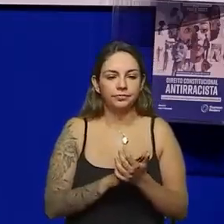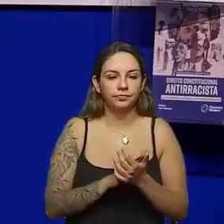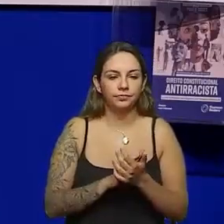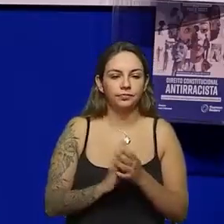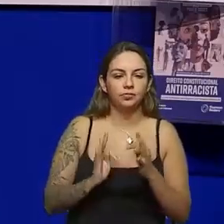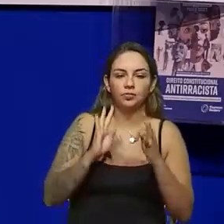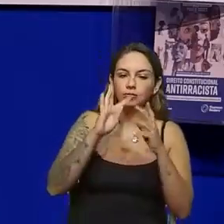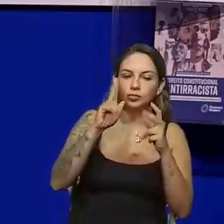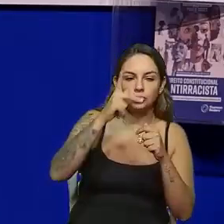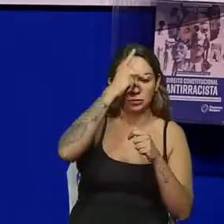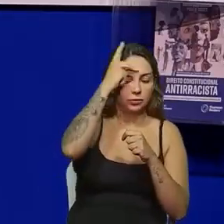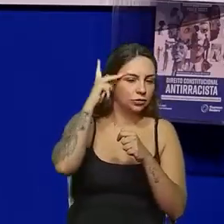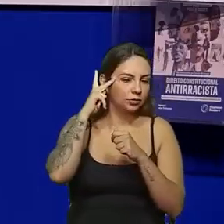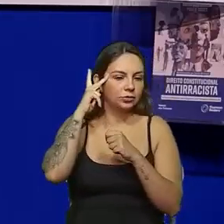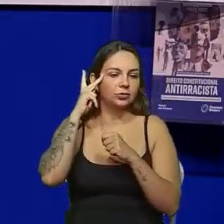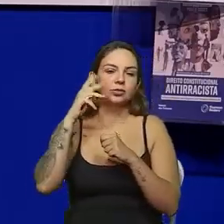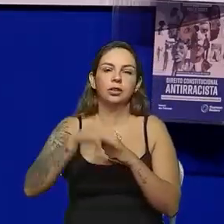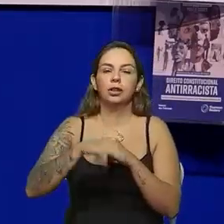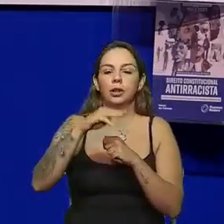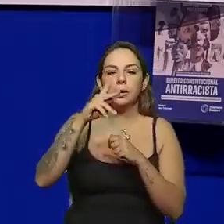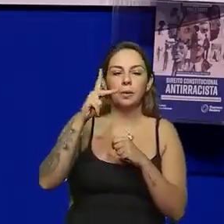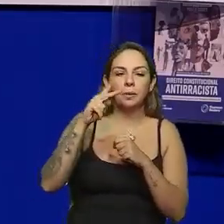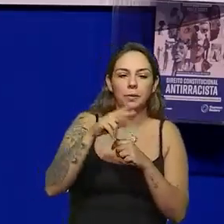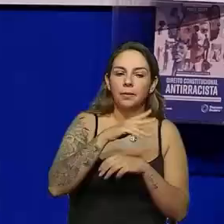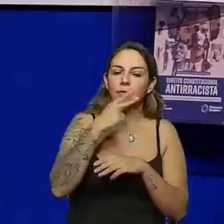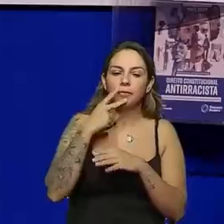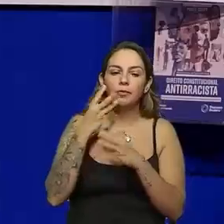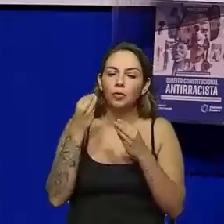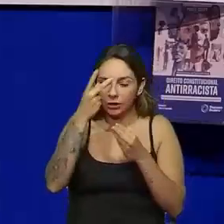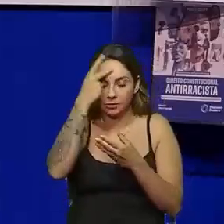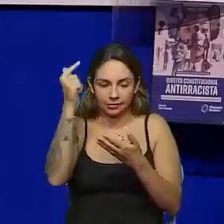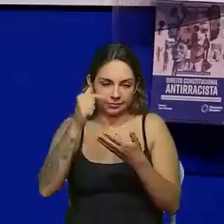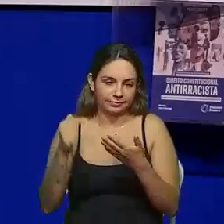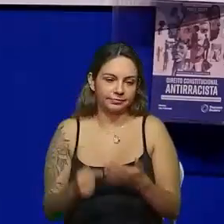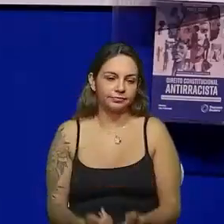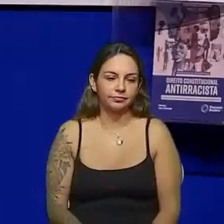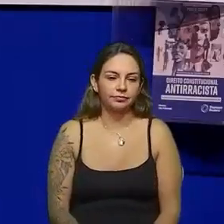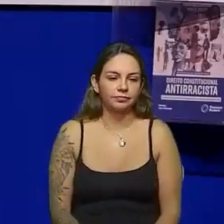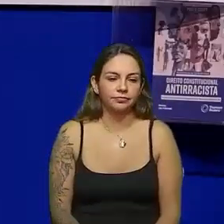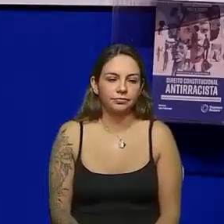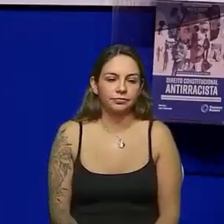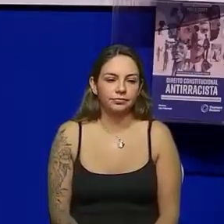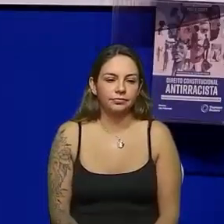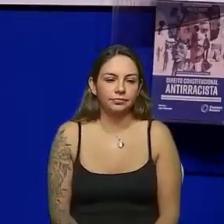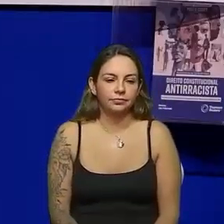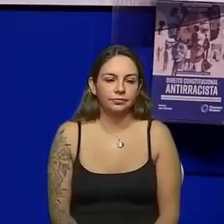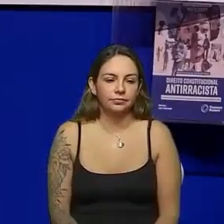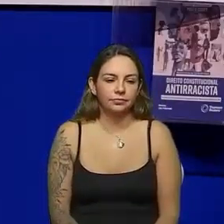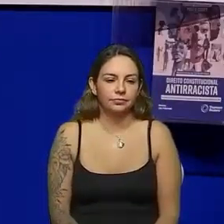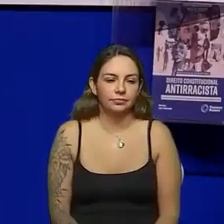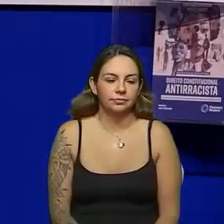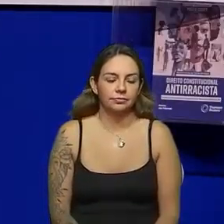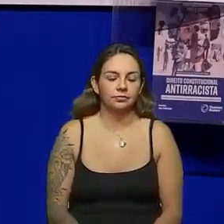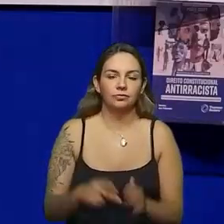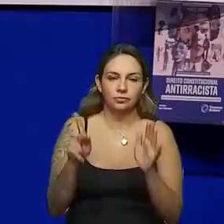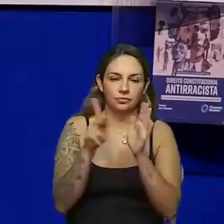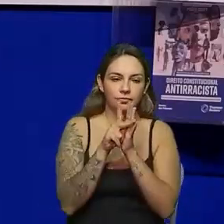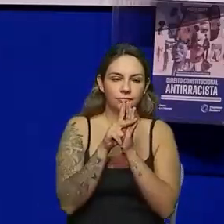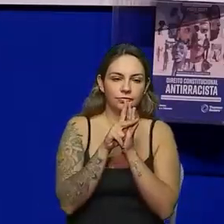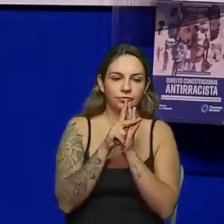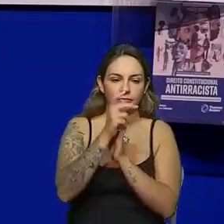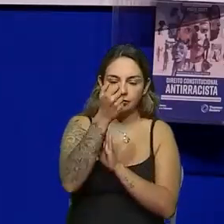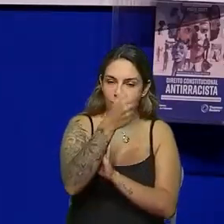todos, o Paulo, a Morgana. Nossa, não vou ficar citando gente aqui, para não falar do